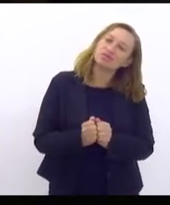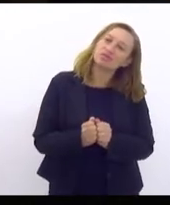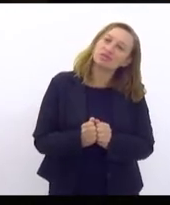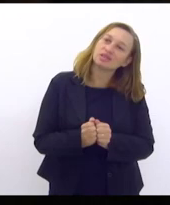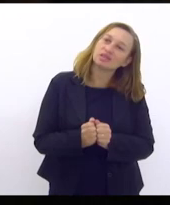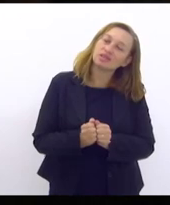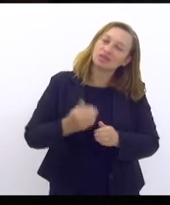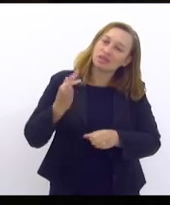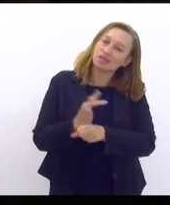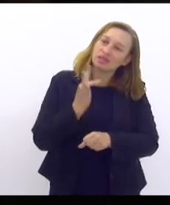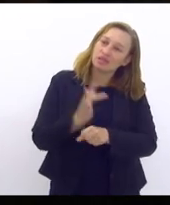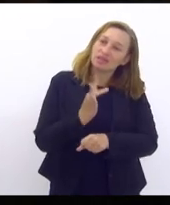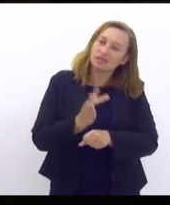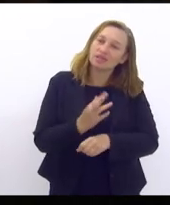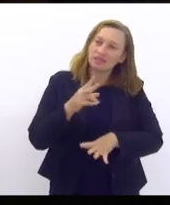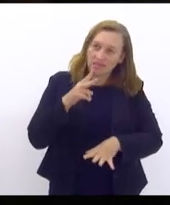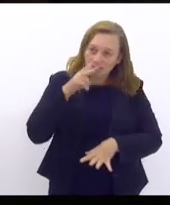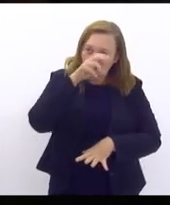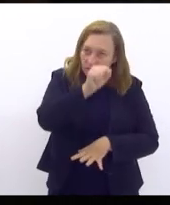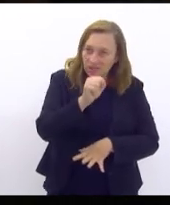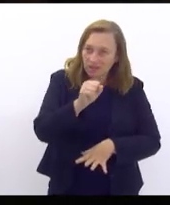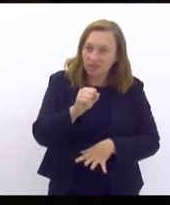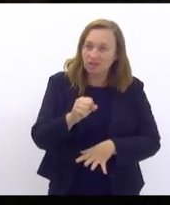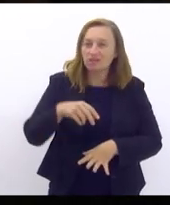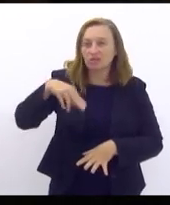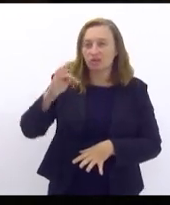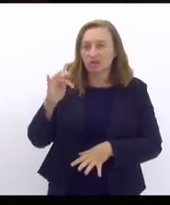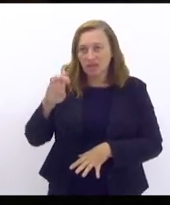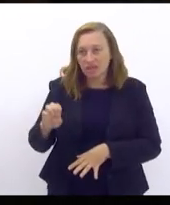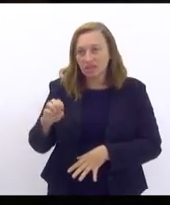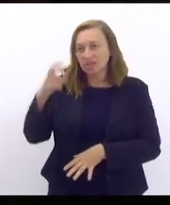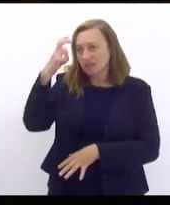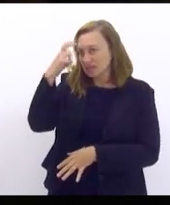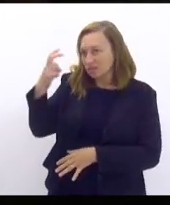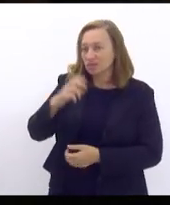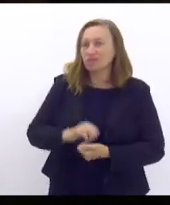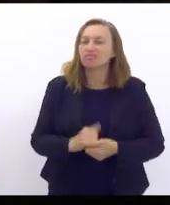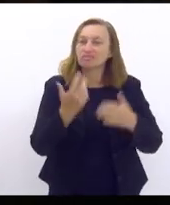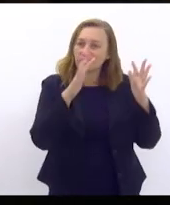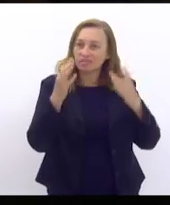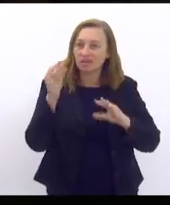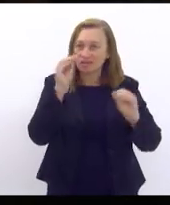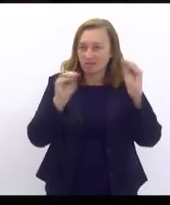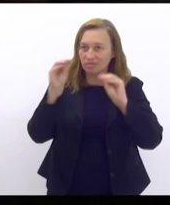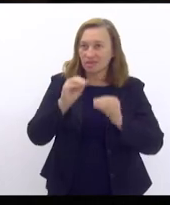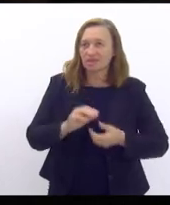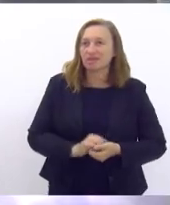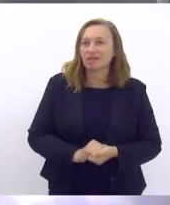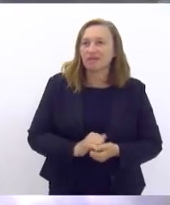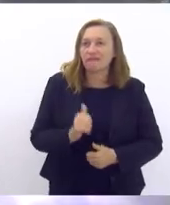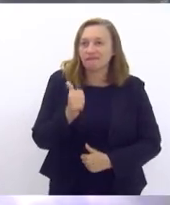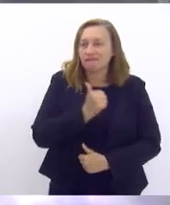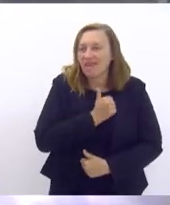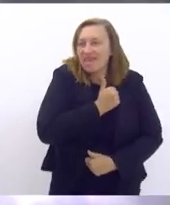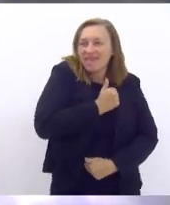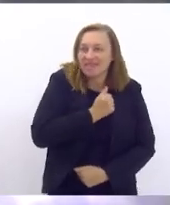na resistência e no fortalecimento do Nordeste e da cultura nordestina. Um beijo muito grande.